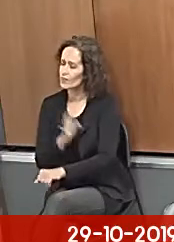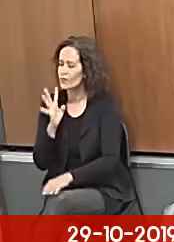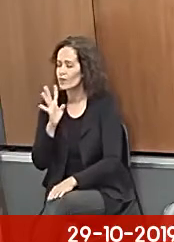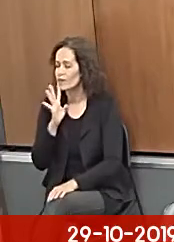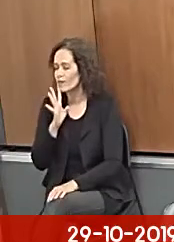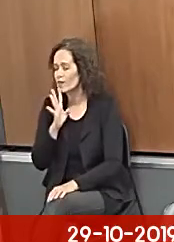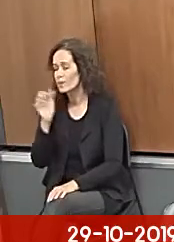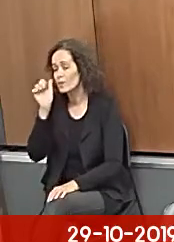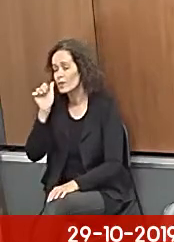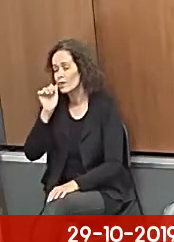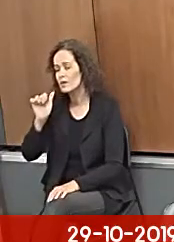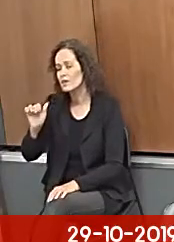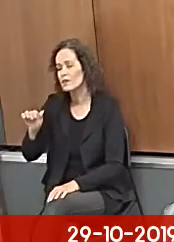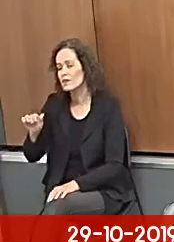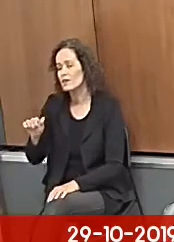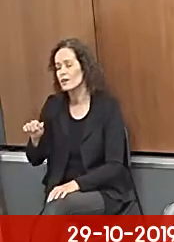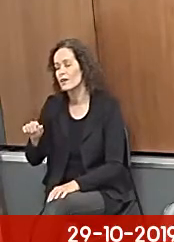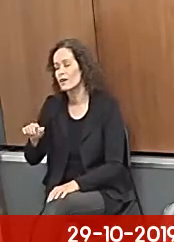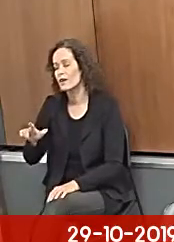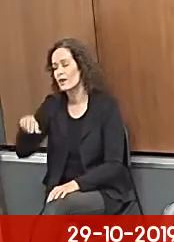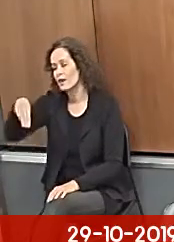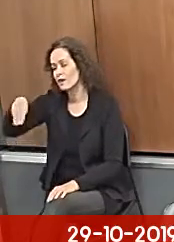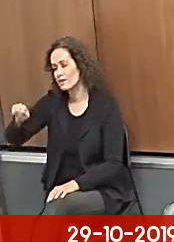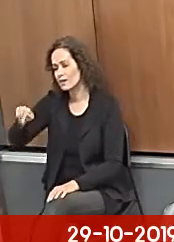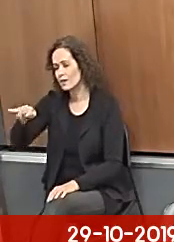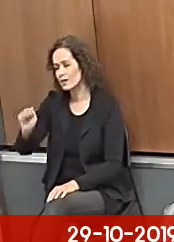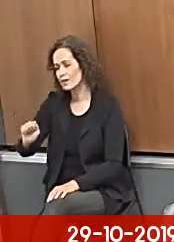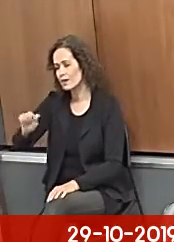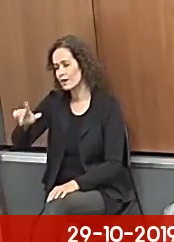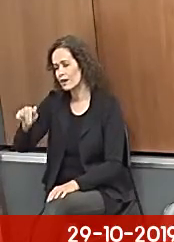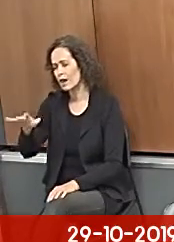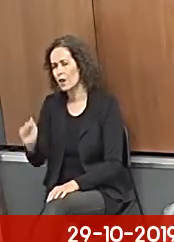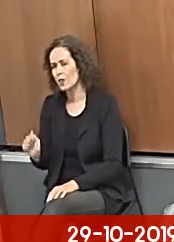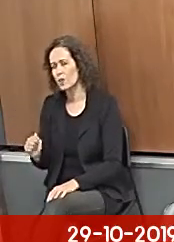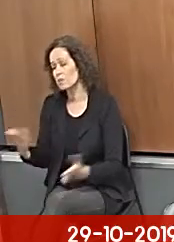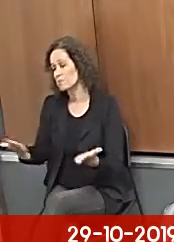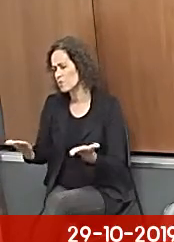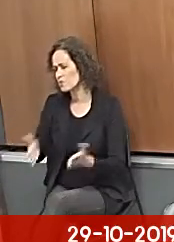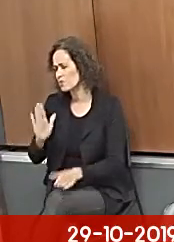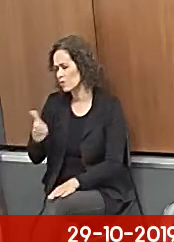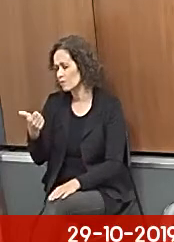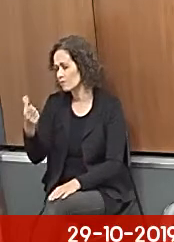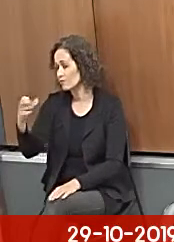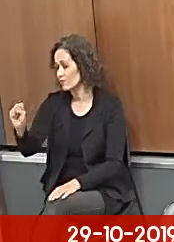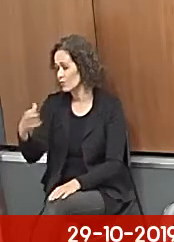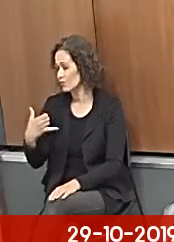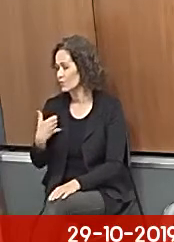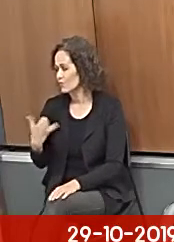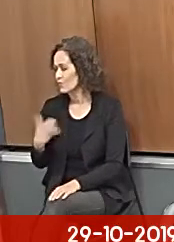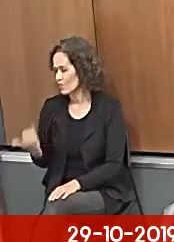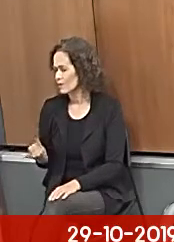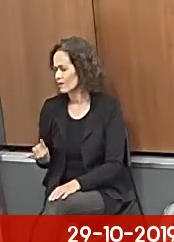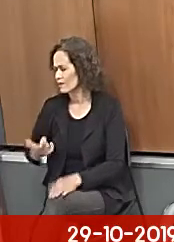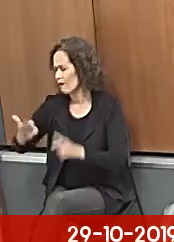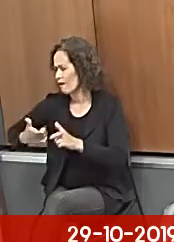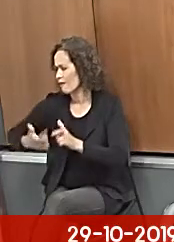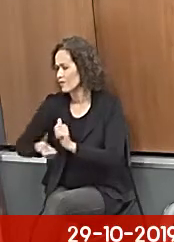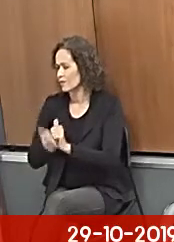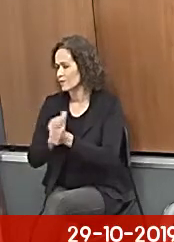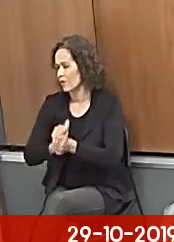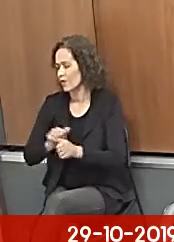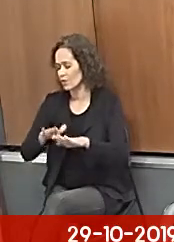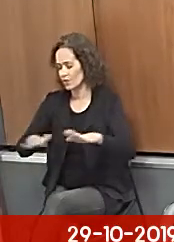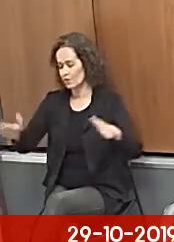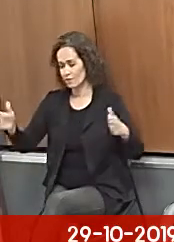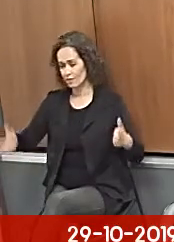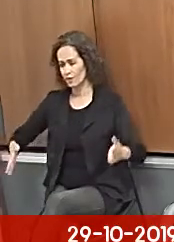Maria Laura, aos 9 anos. Hoje já está com seus 18, Seleção Brasileira de Tênis de Mesa. Cláudio, só